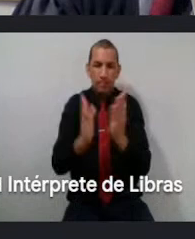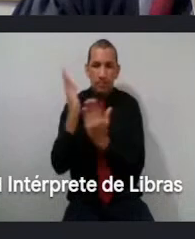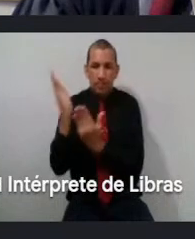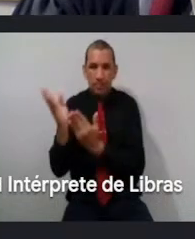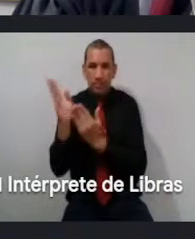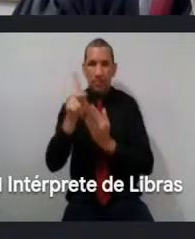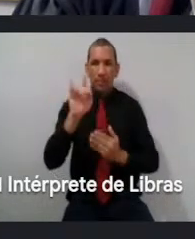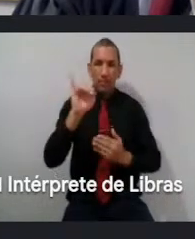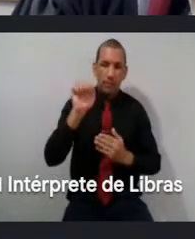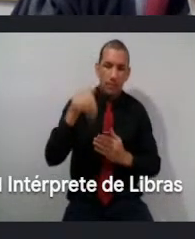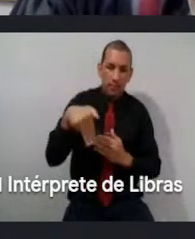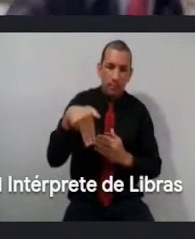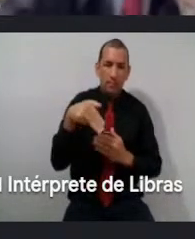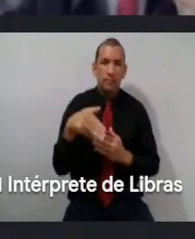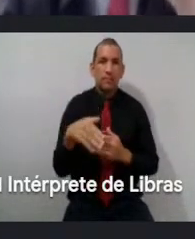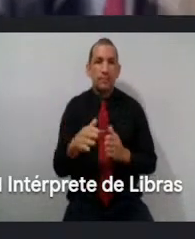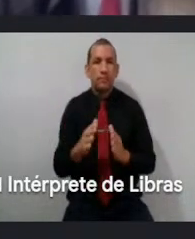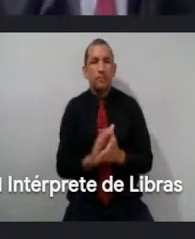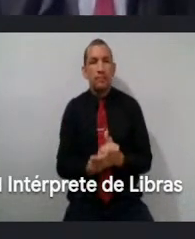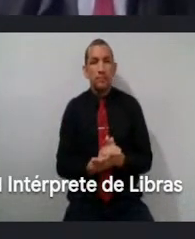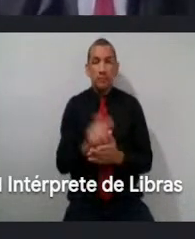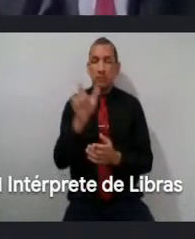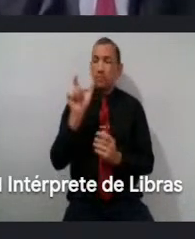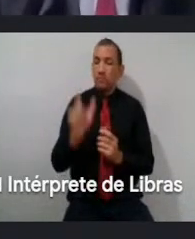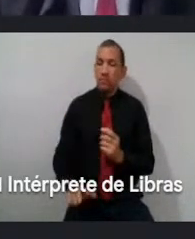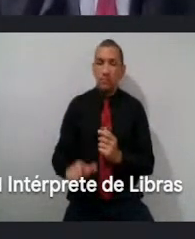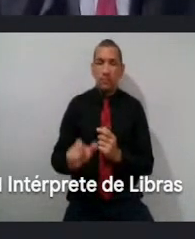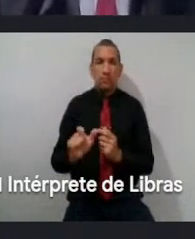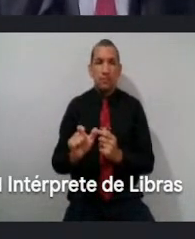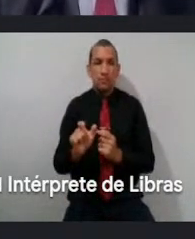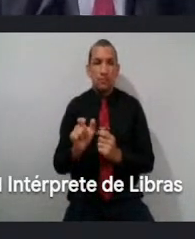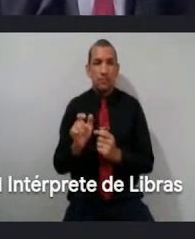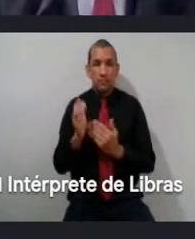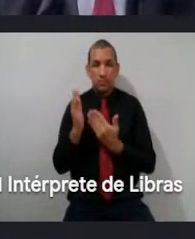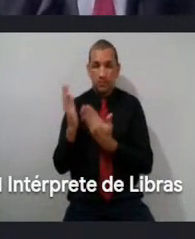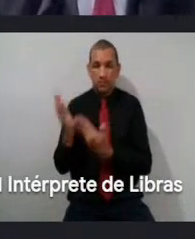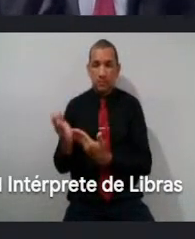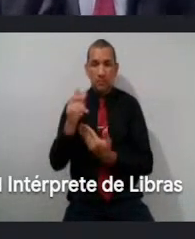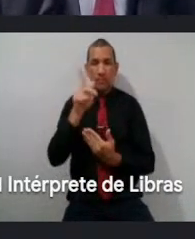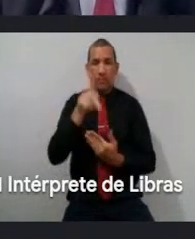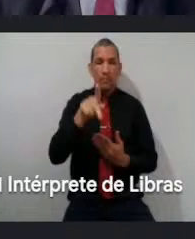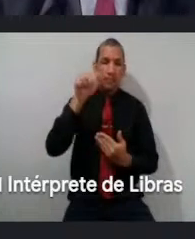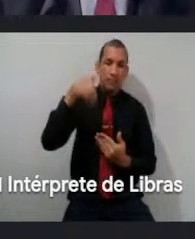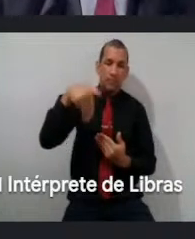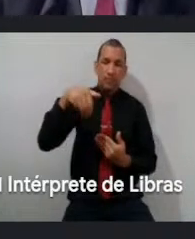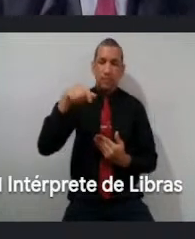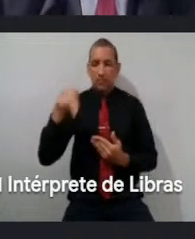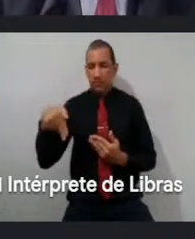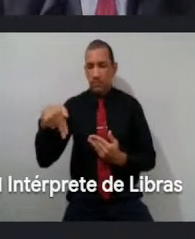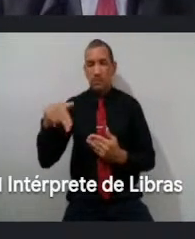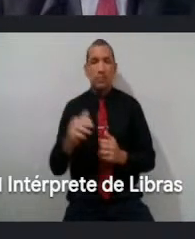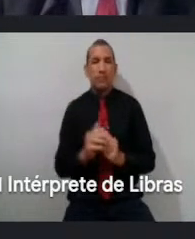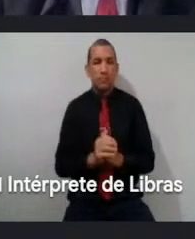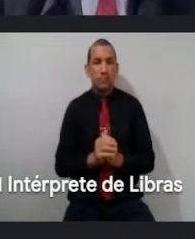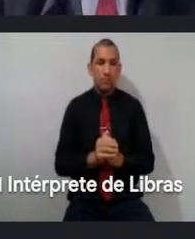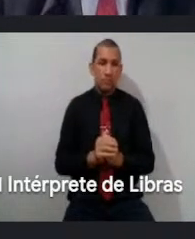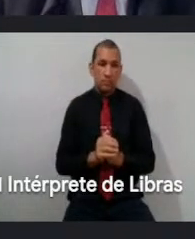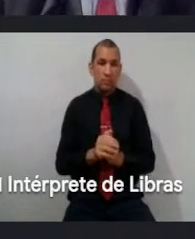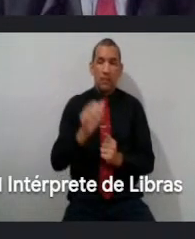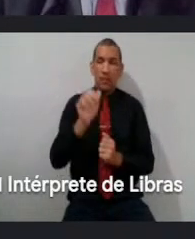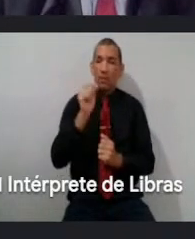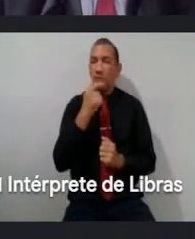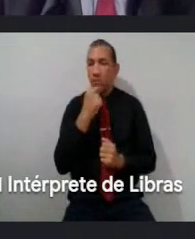Bruno e o interessado partido da mobilização Nacional pmn interessado Antônio